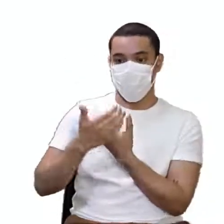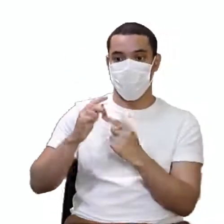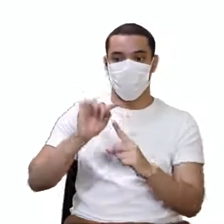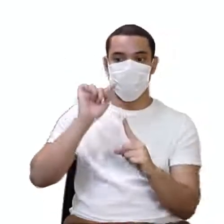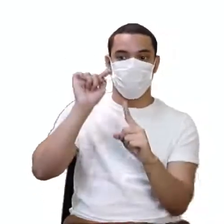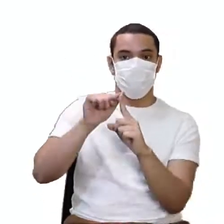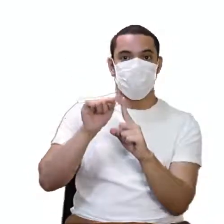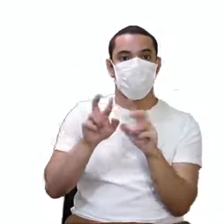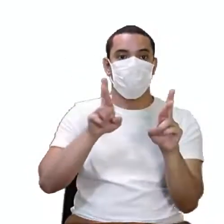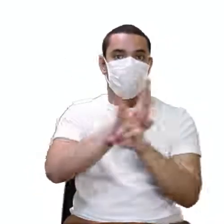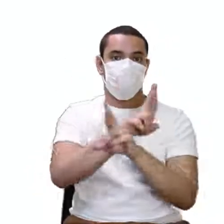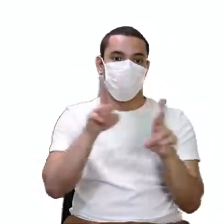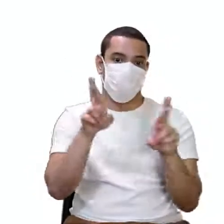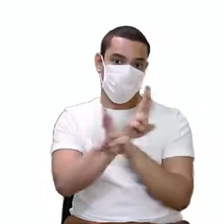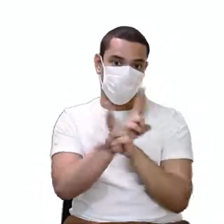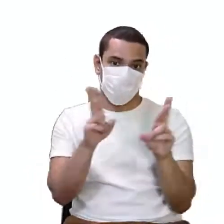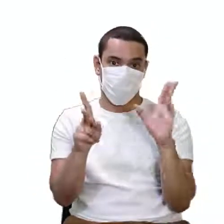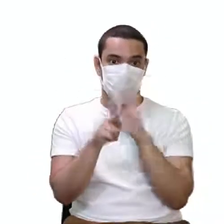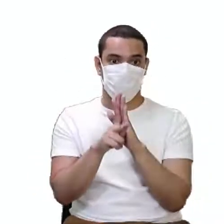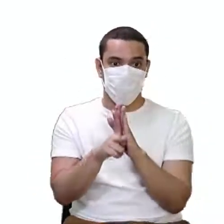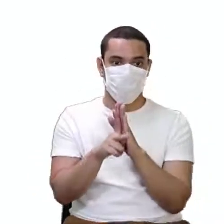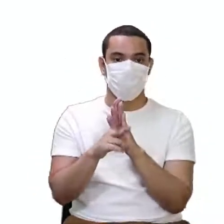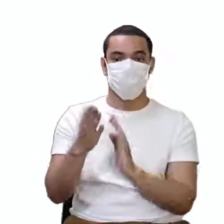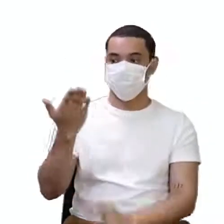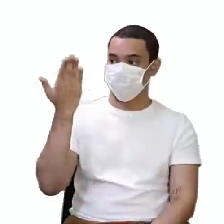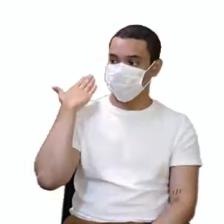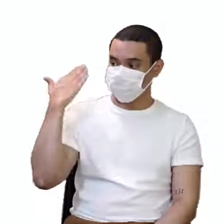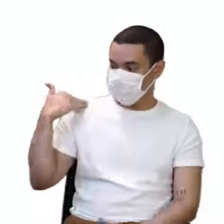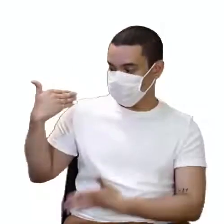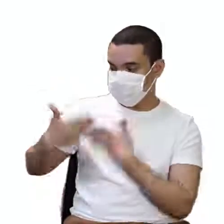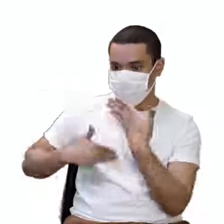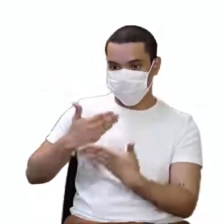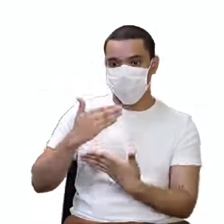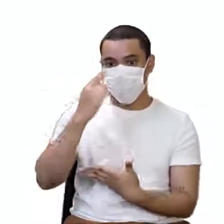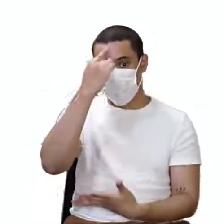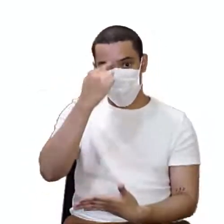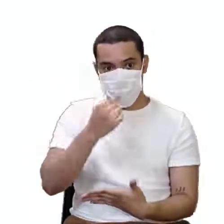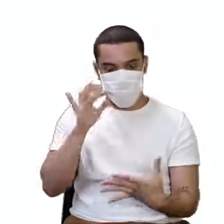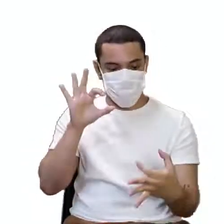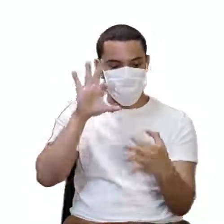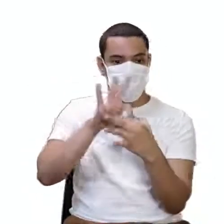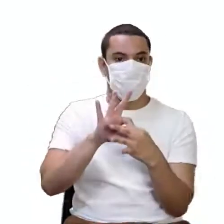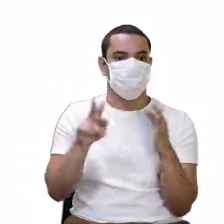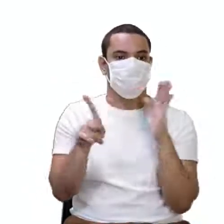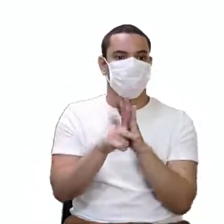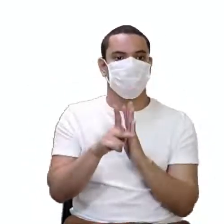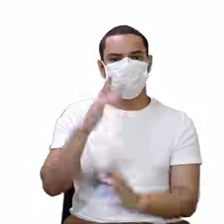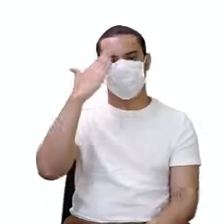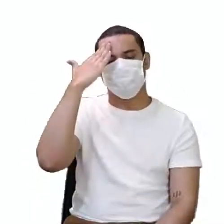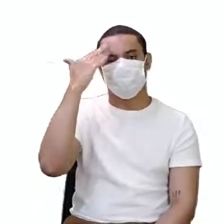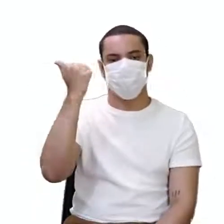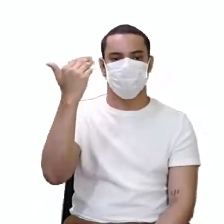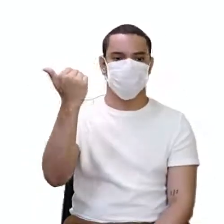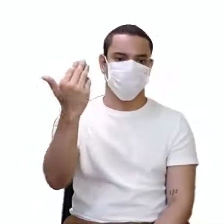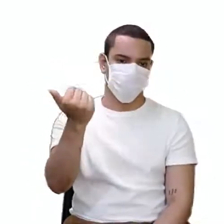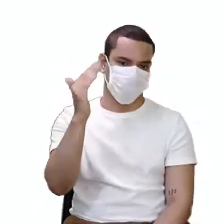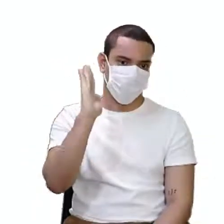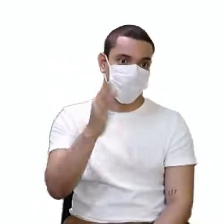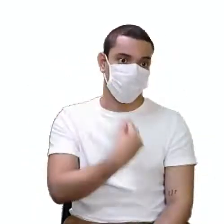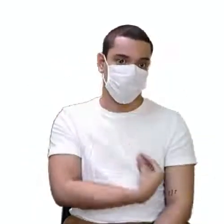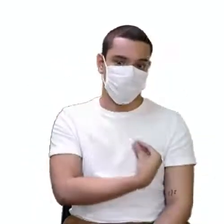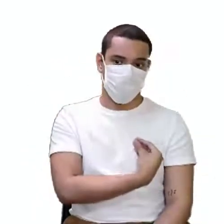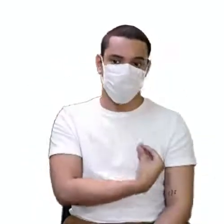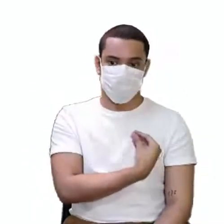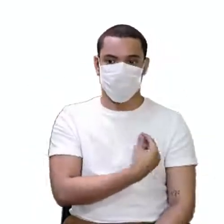determinadas relações ancestrais entre espécies conhecidas, ou seja, espécies